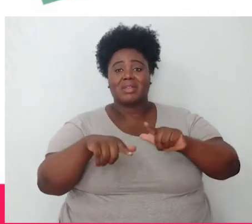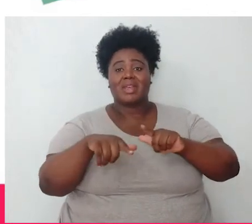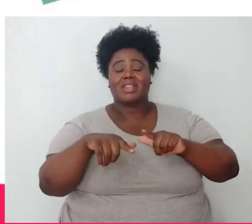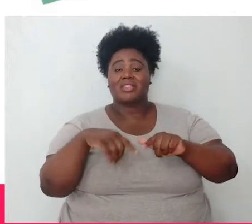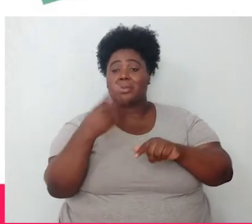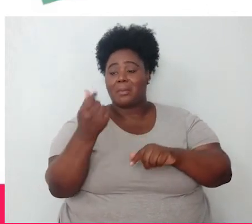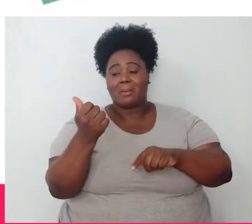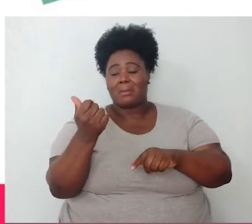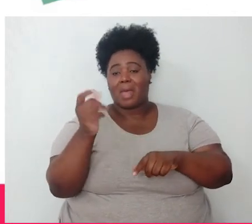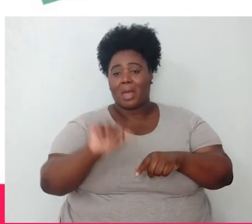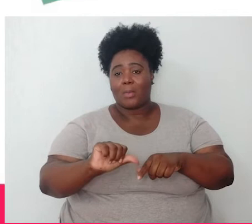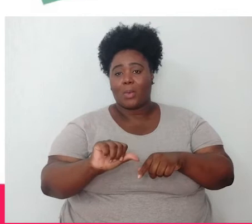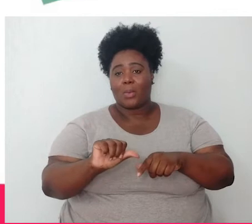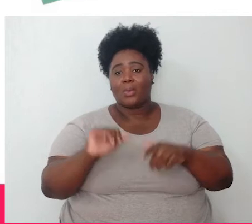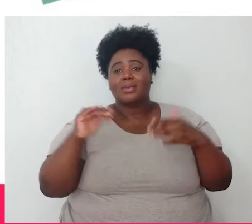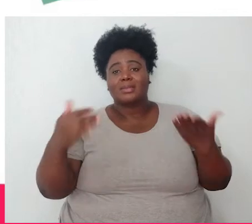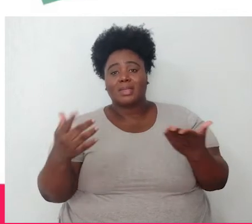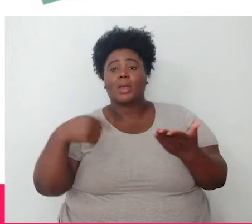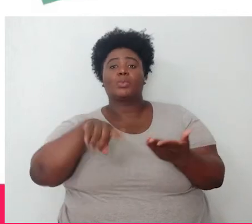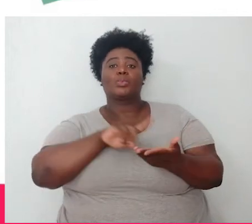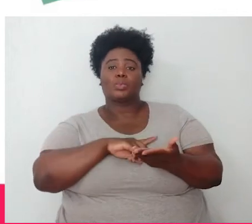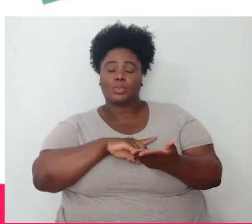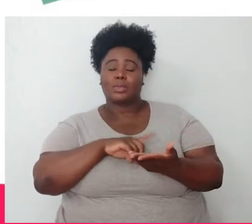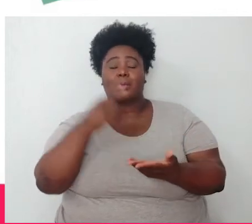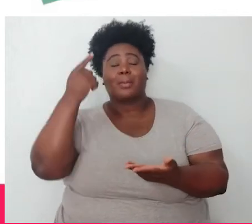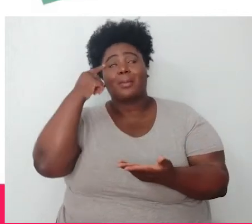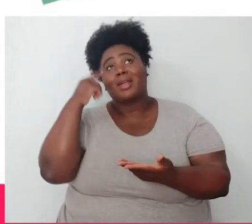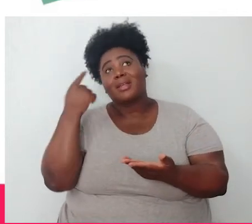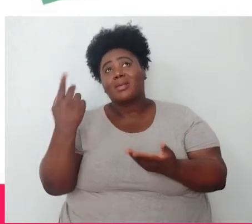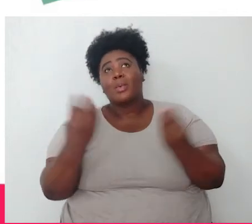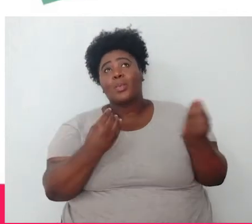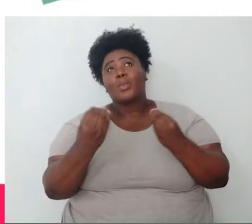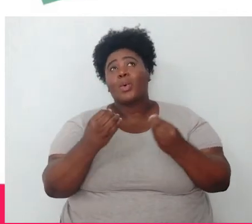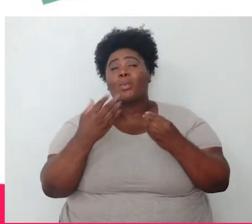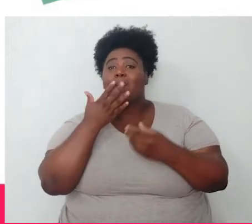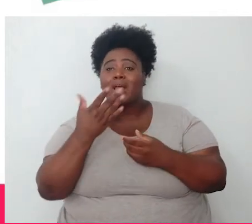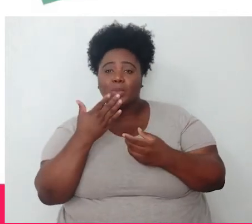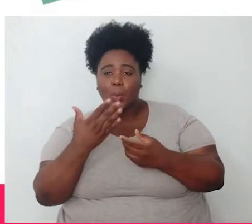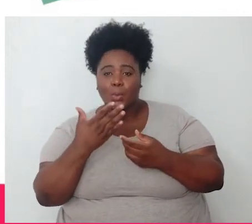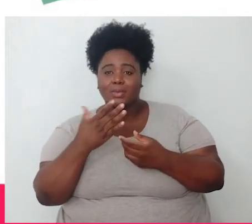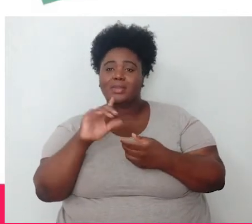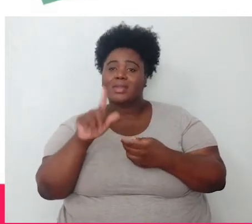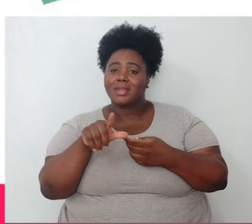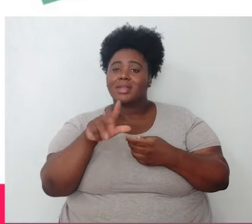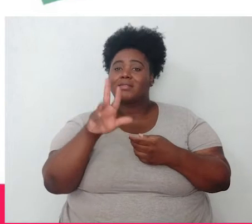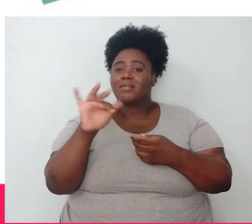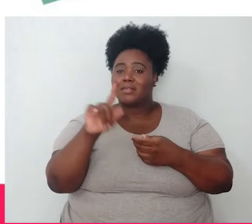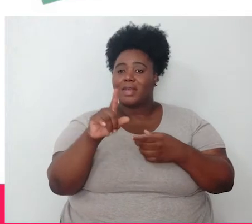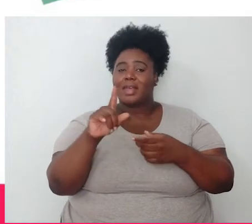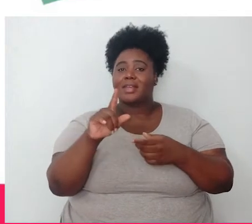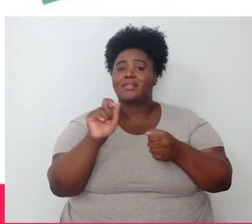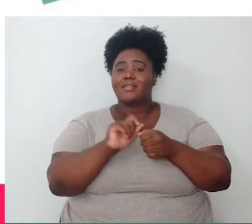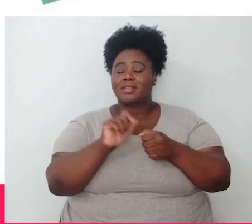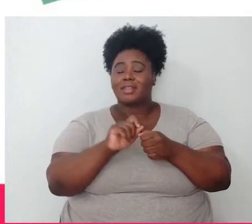obra barata. E, e aí a gente para pensar como que as cores elas vão